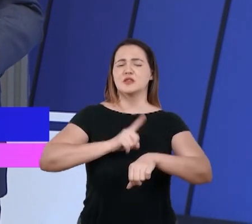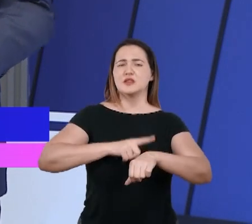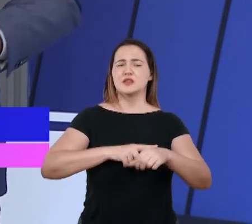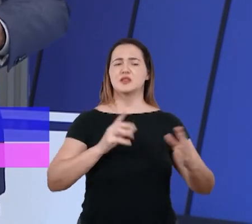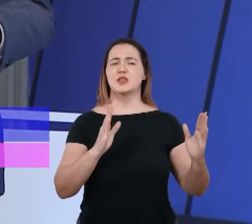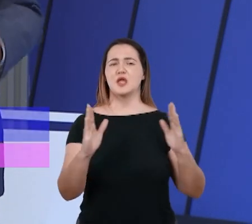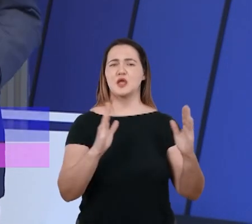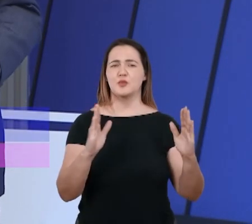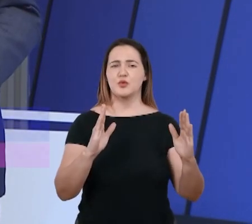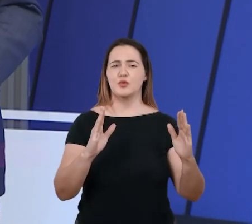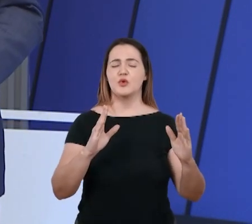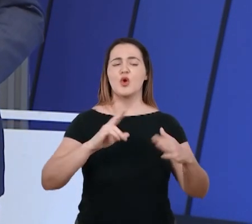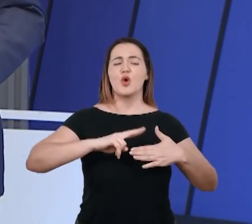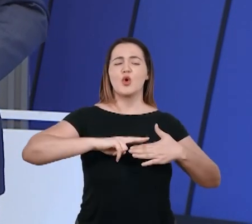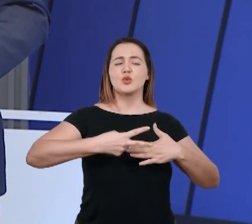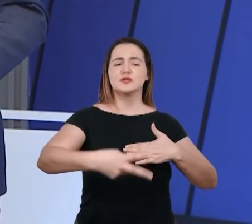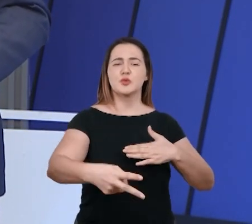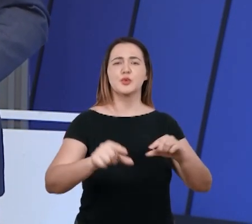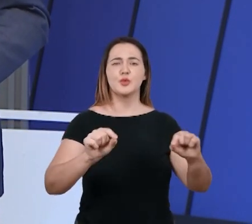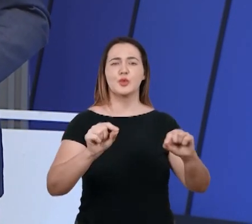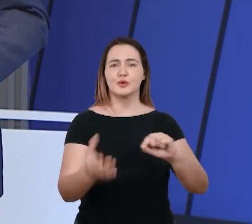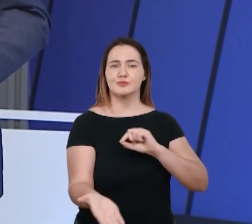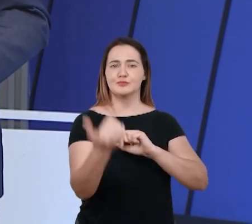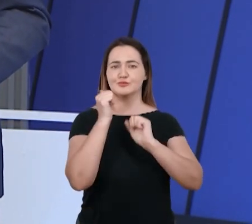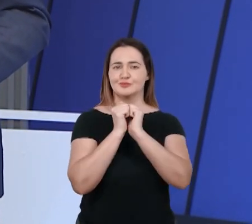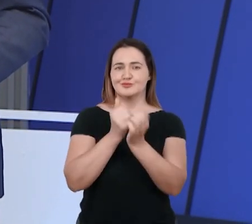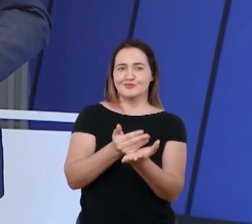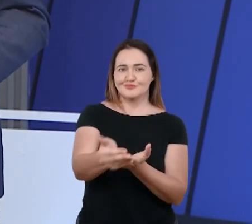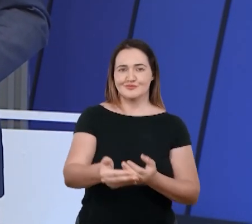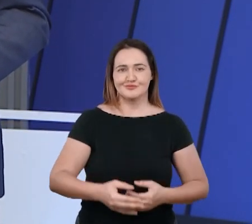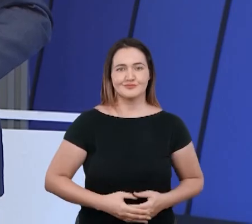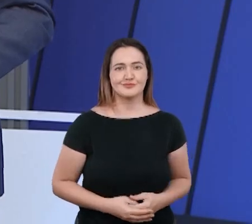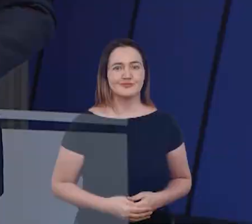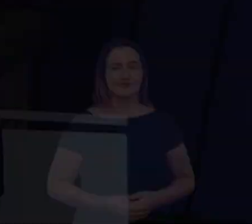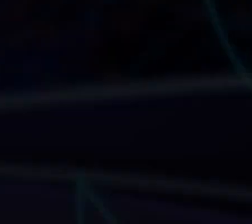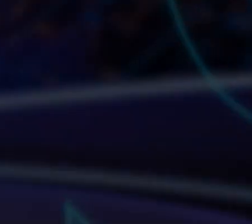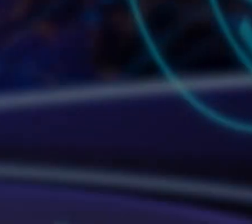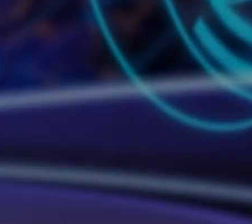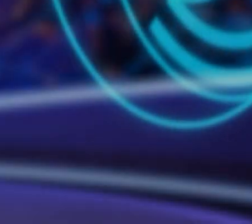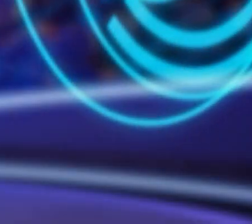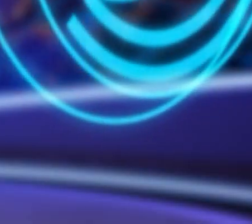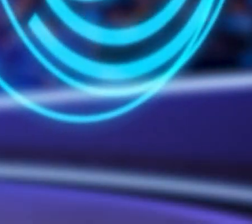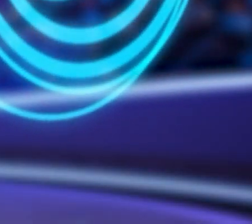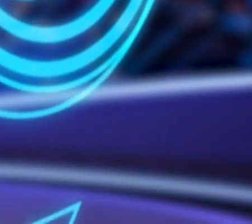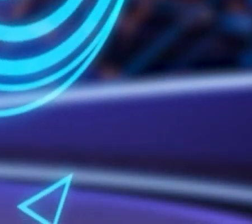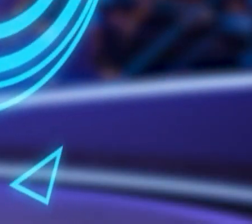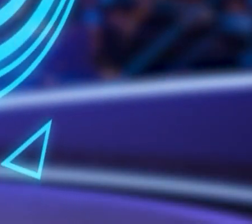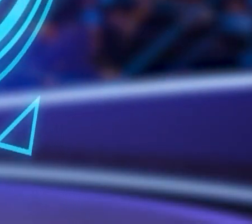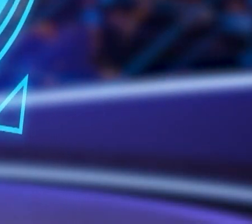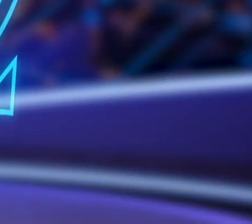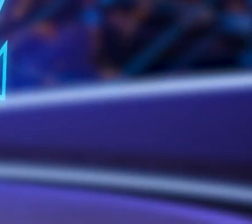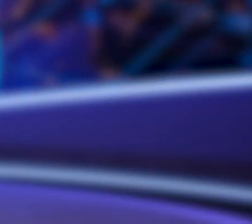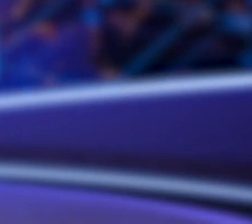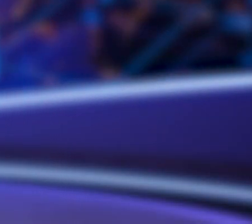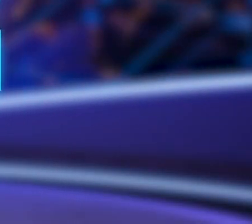durar? Quais são as suas consequências? Fica comigo, a Arena do Futuro começa agora.